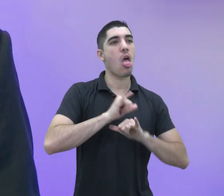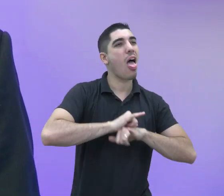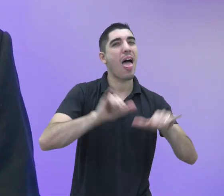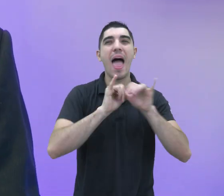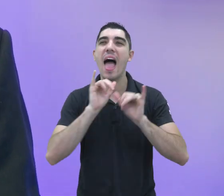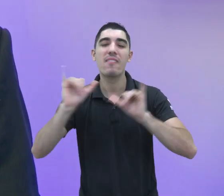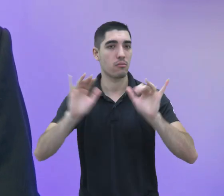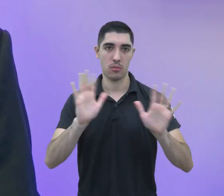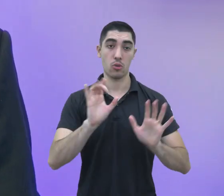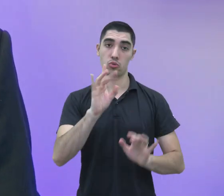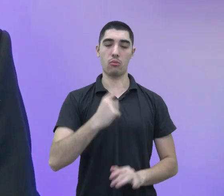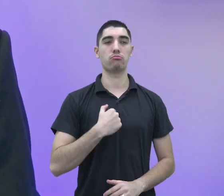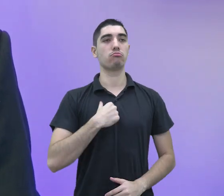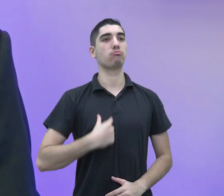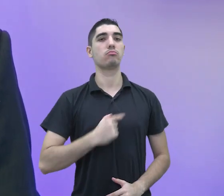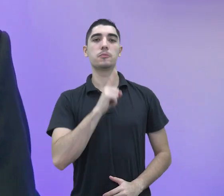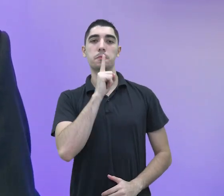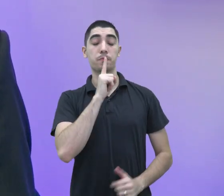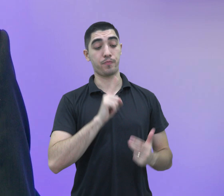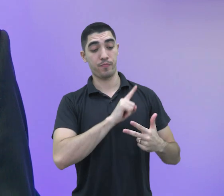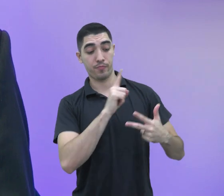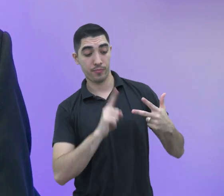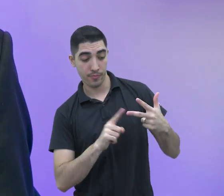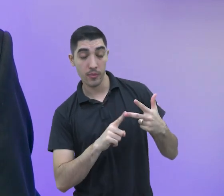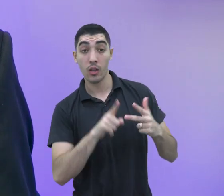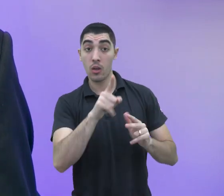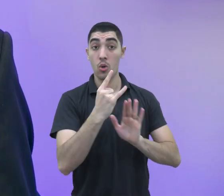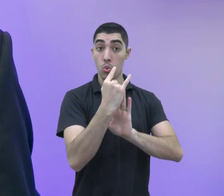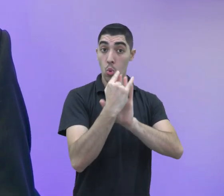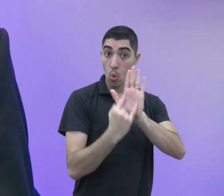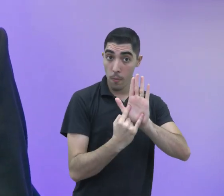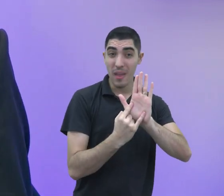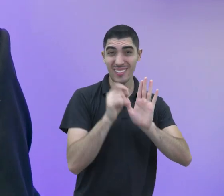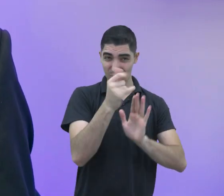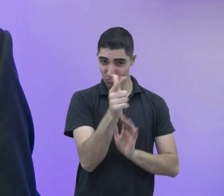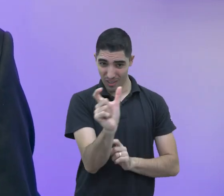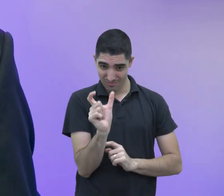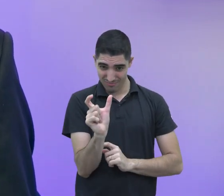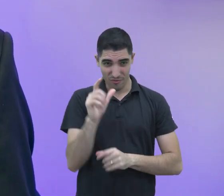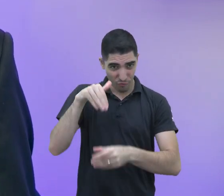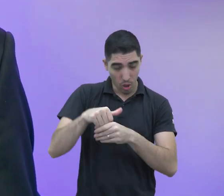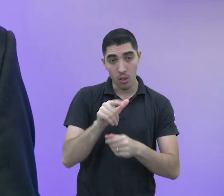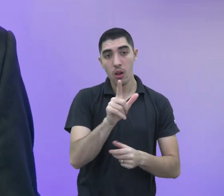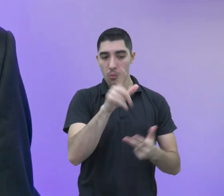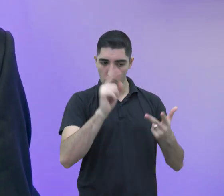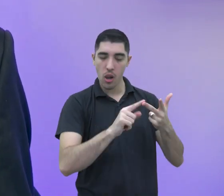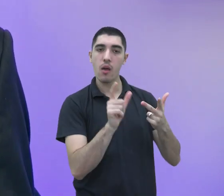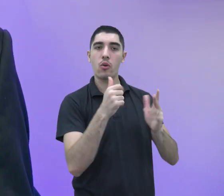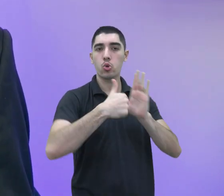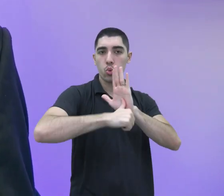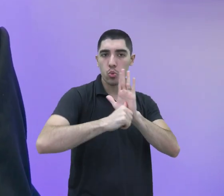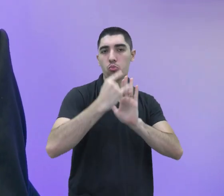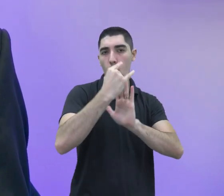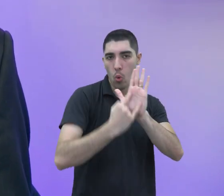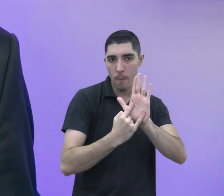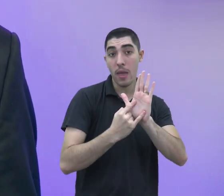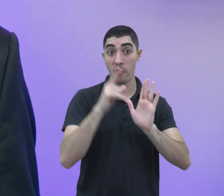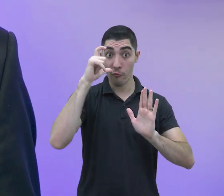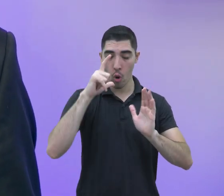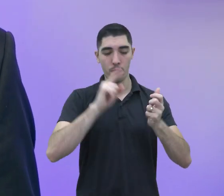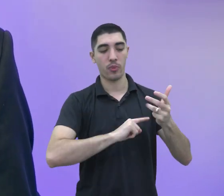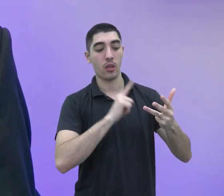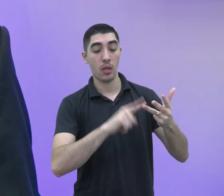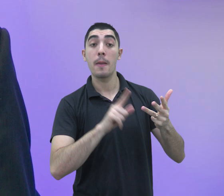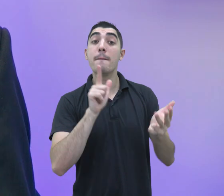silenciosa individual. E a terceira é levar um documento com foto, se não tiver o título de eleitor. E a quarta é que você pode levar